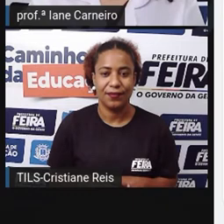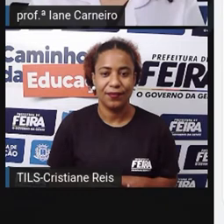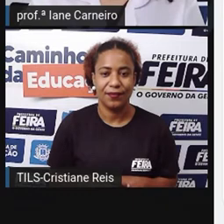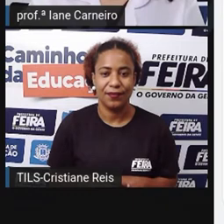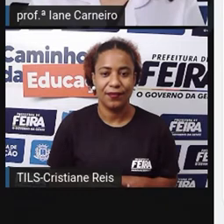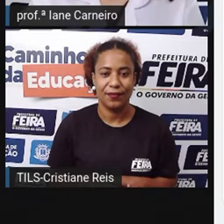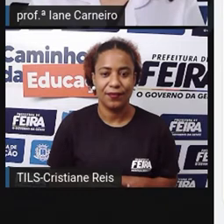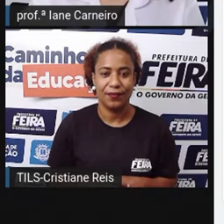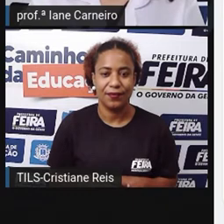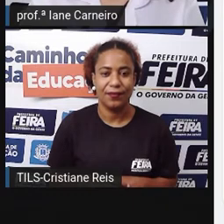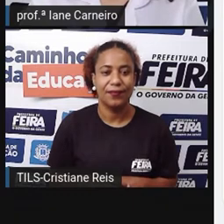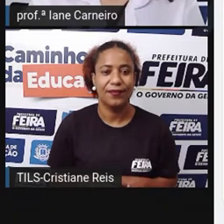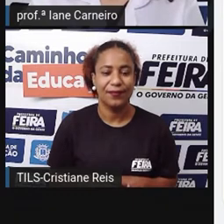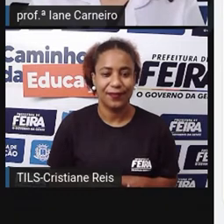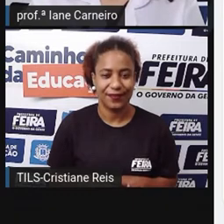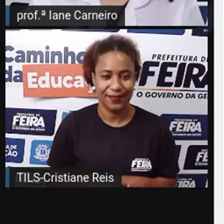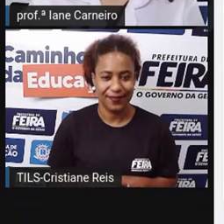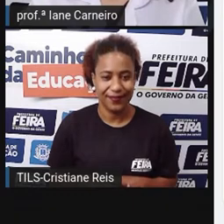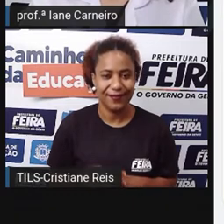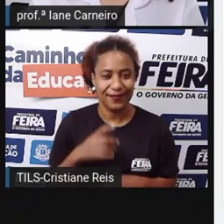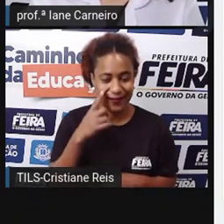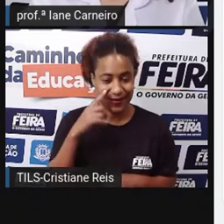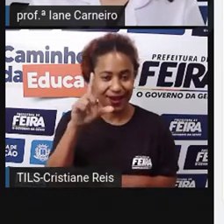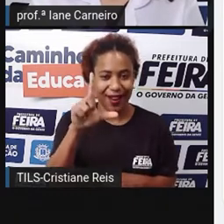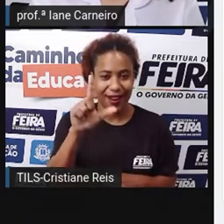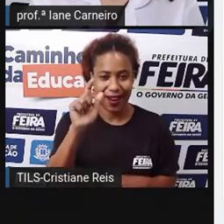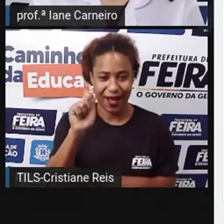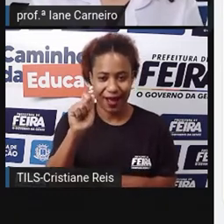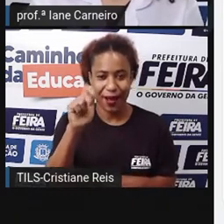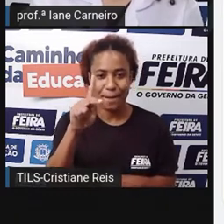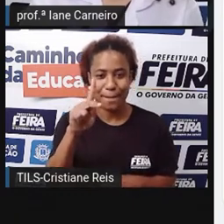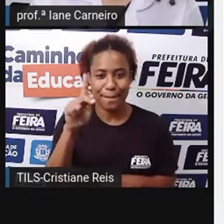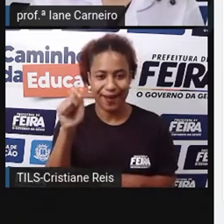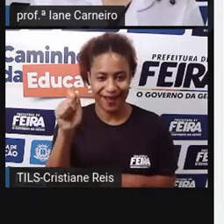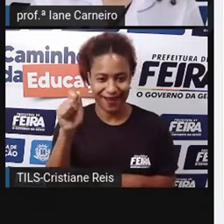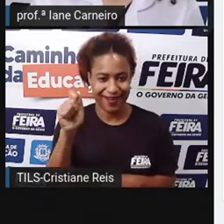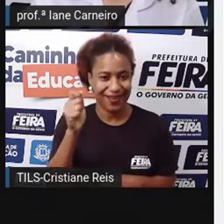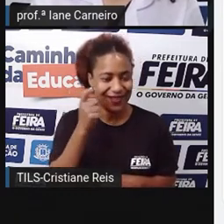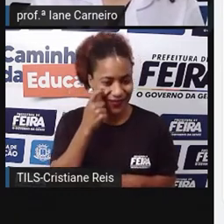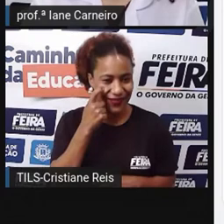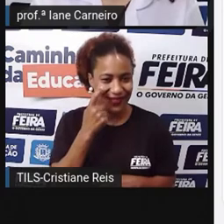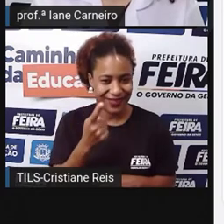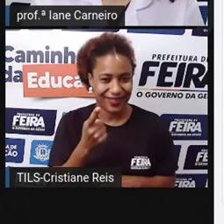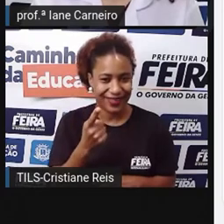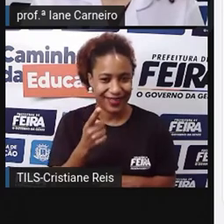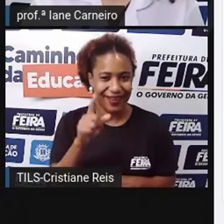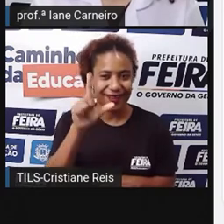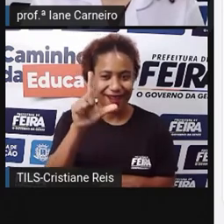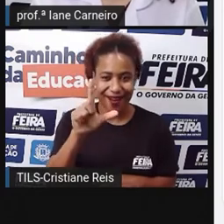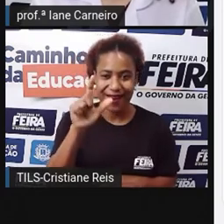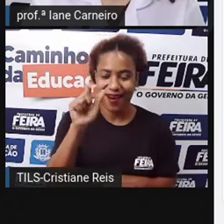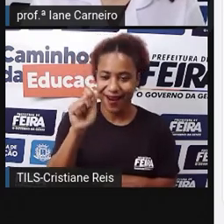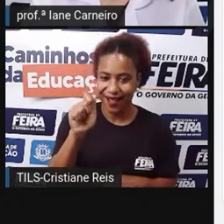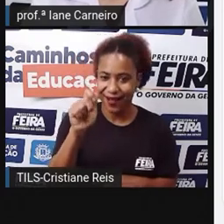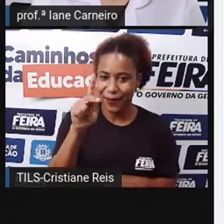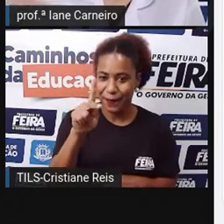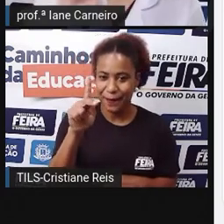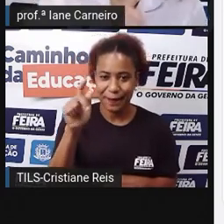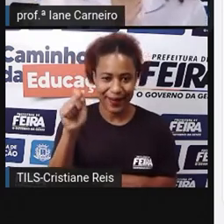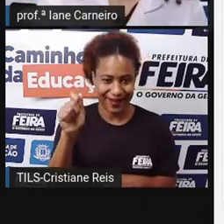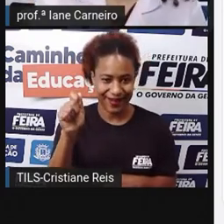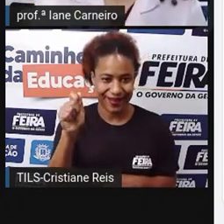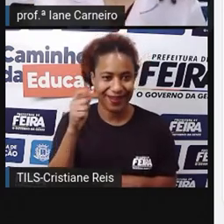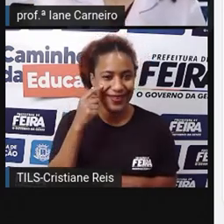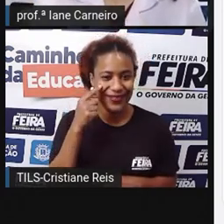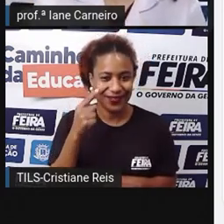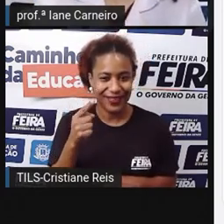Vamos lá. Ó, lá, pá. Se eu inverter, qual é a palavra que eu vou formar? Se eu colocar o